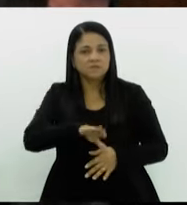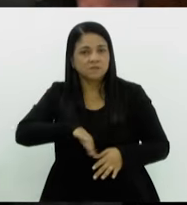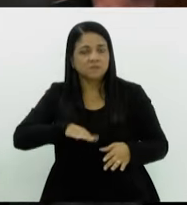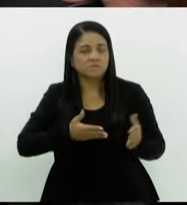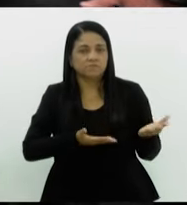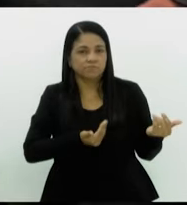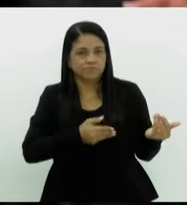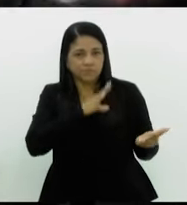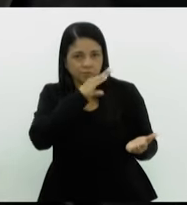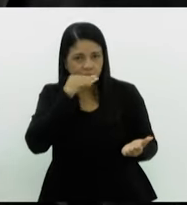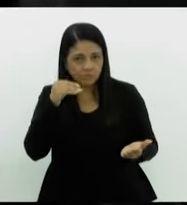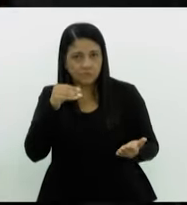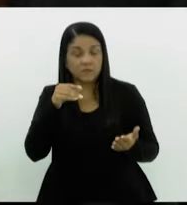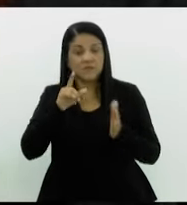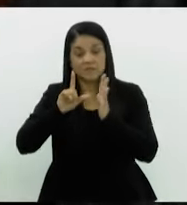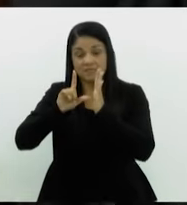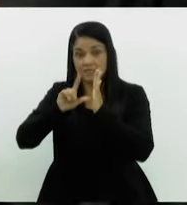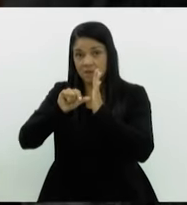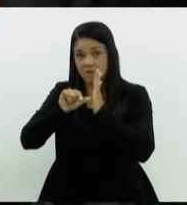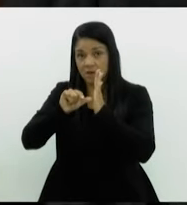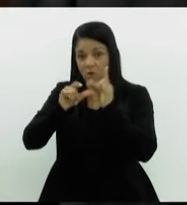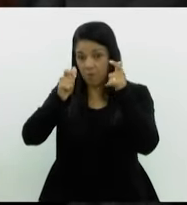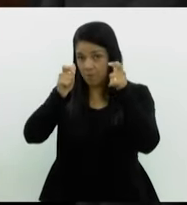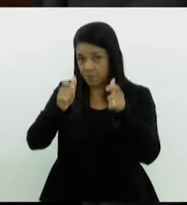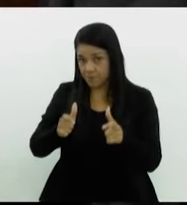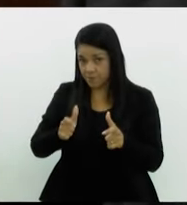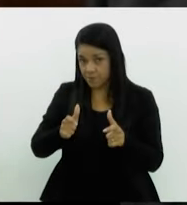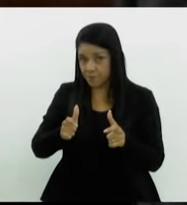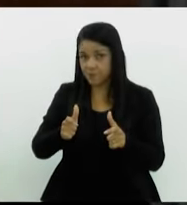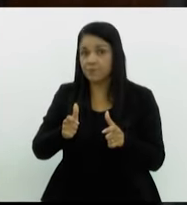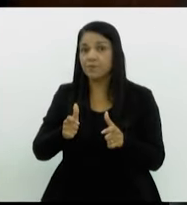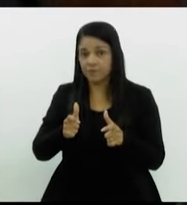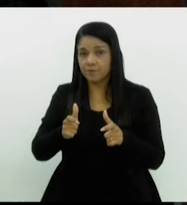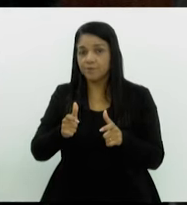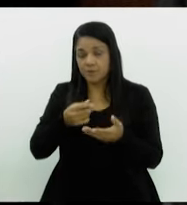ser amanhã na Central do Brasil, nós estamos com o apoio